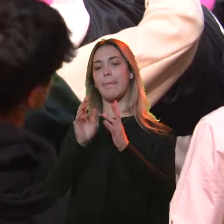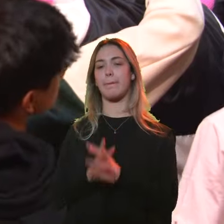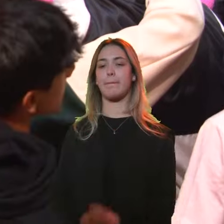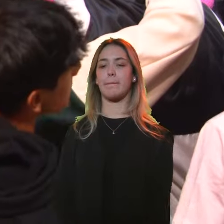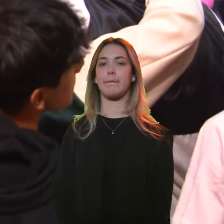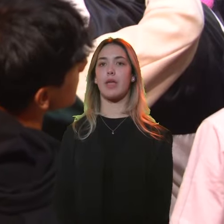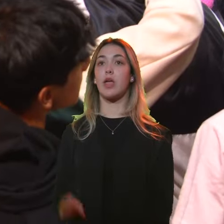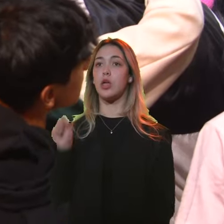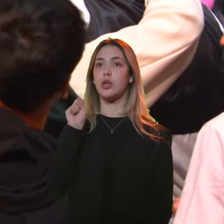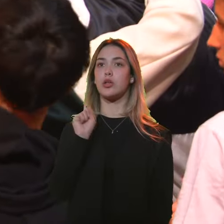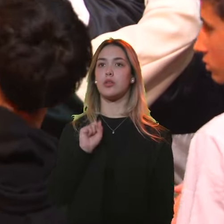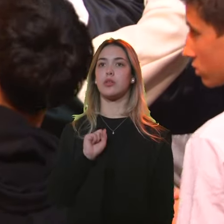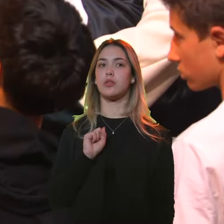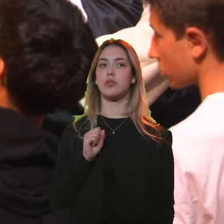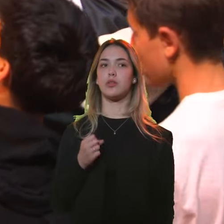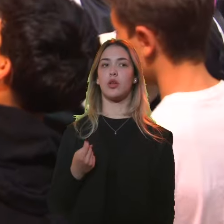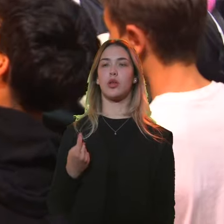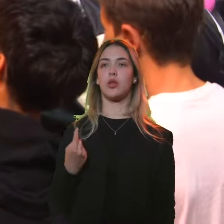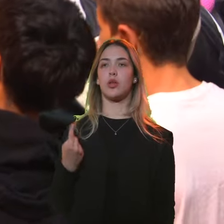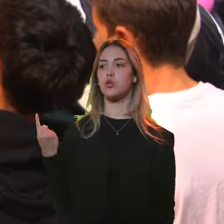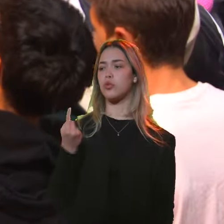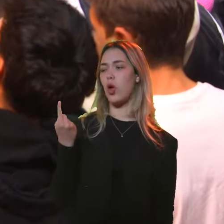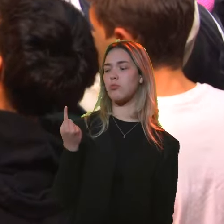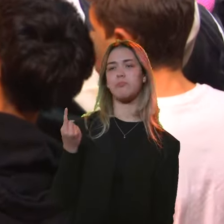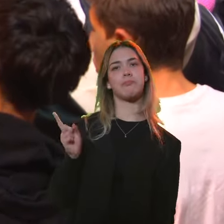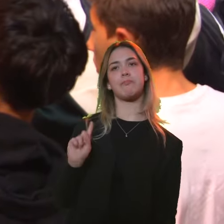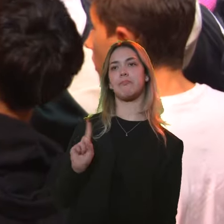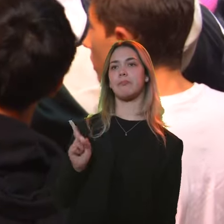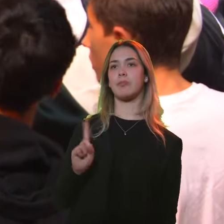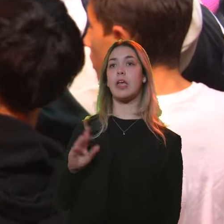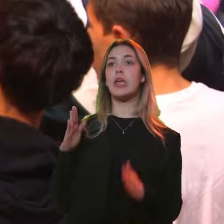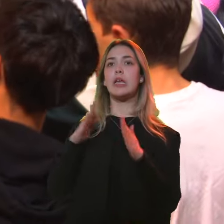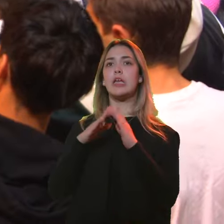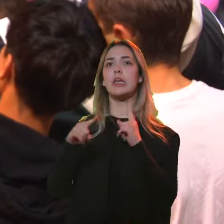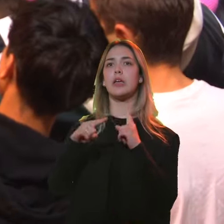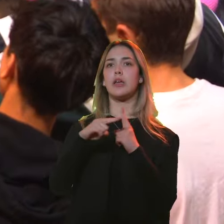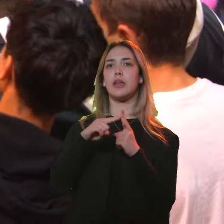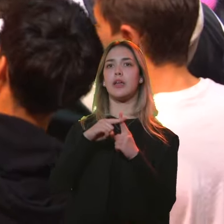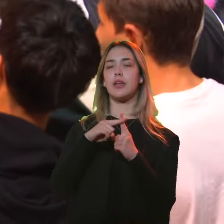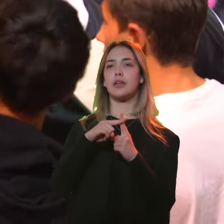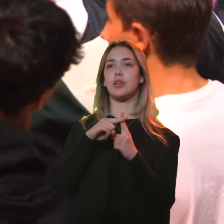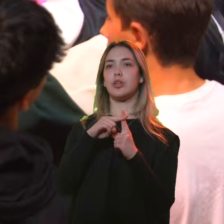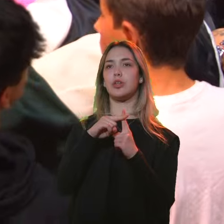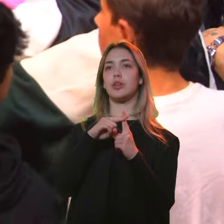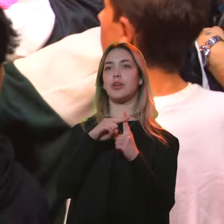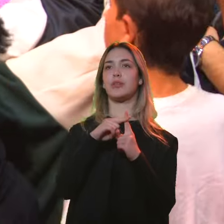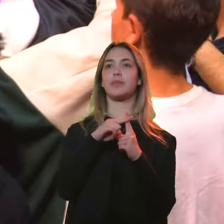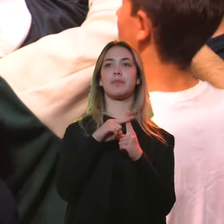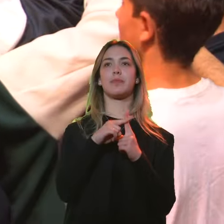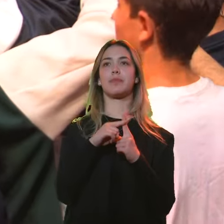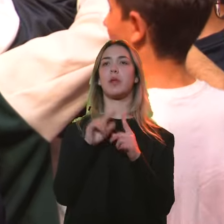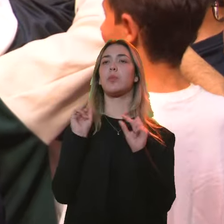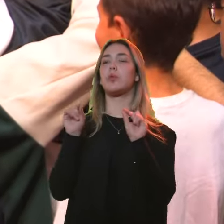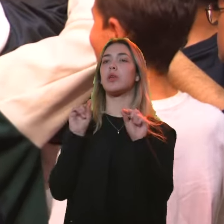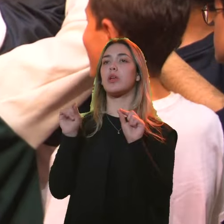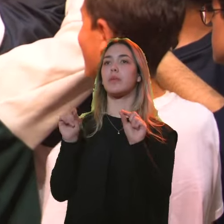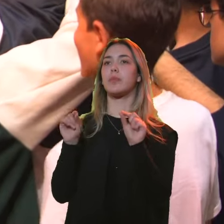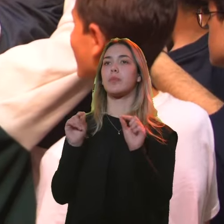é sozinho. Por que que igreja existe? Porque os vida louca que você anda estão te levando para o inferno.